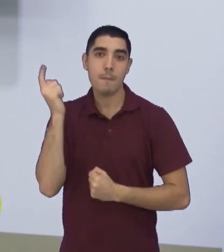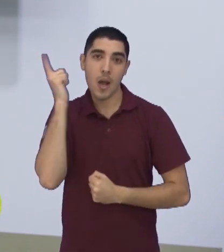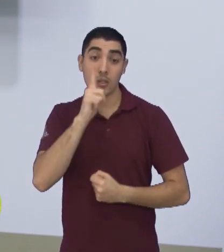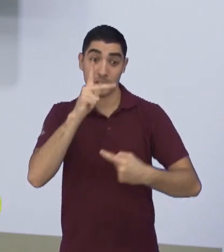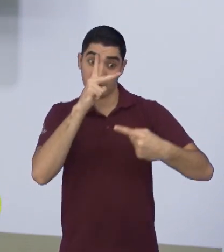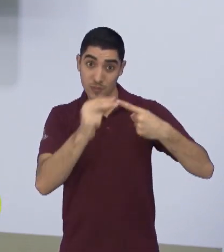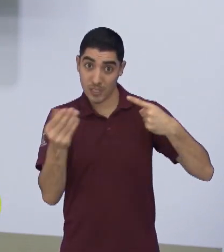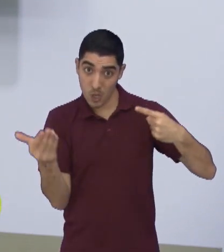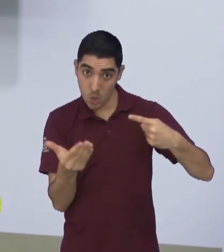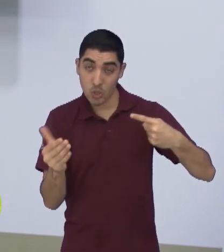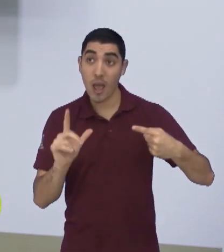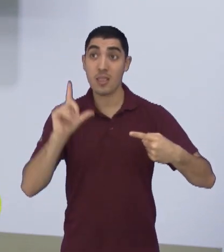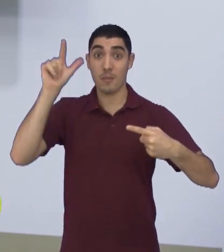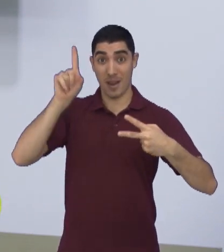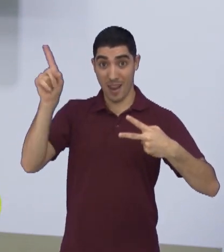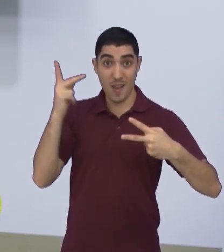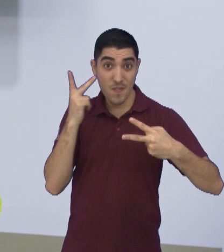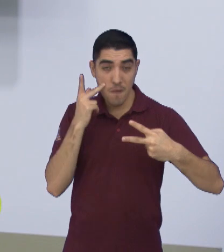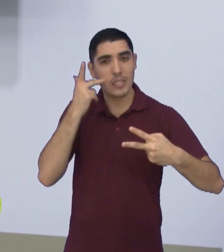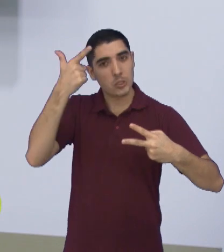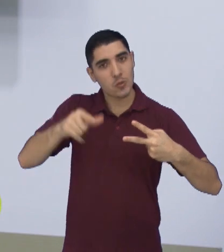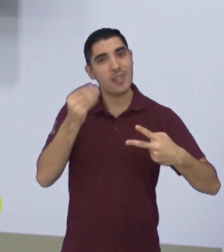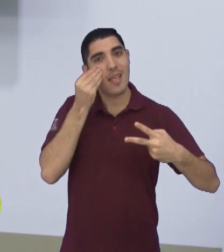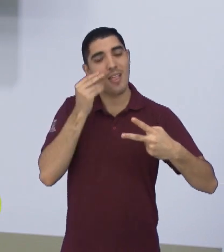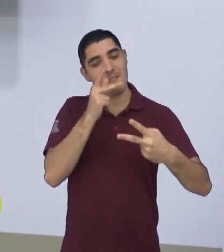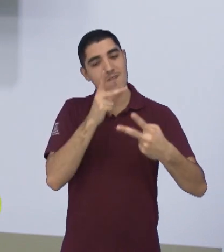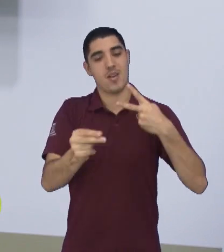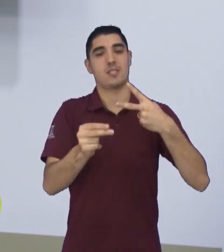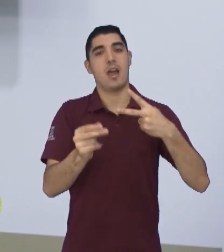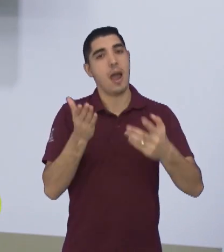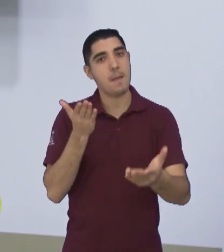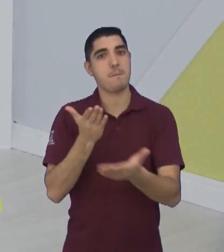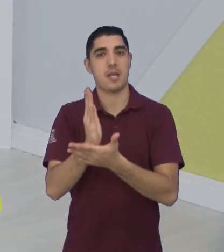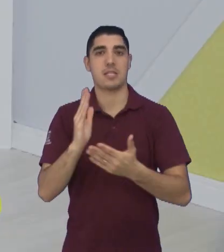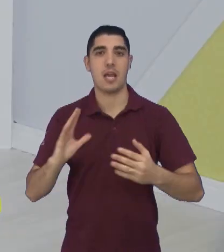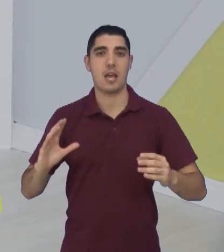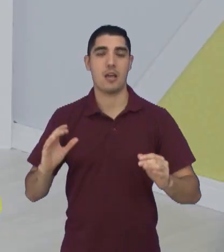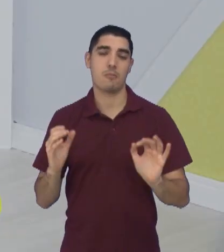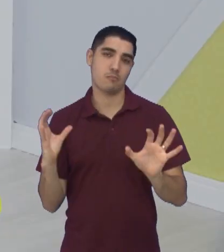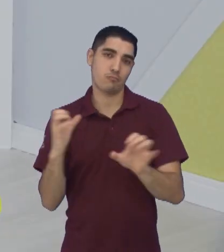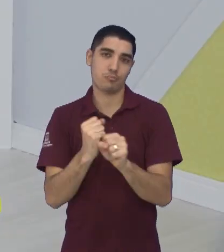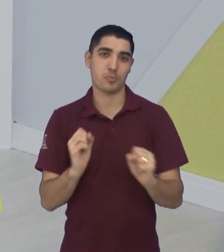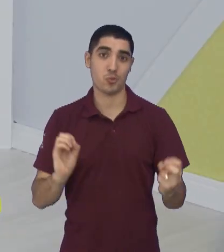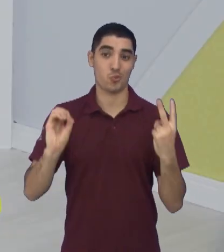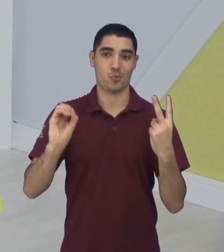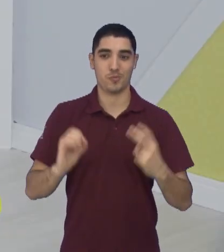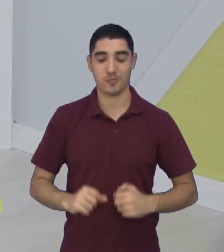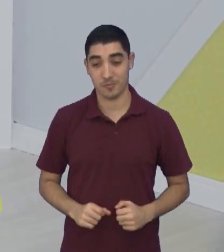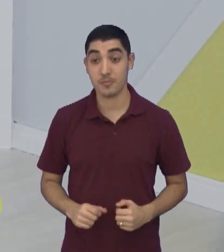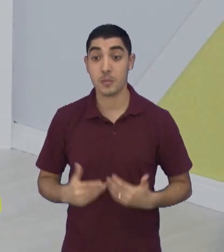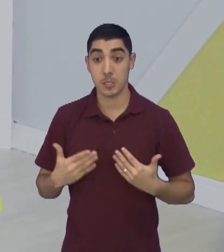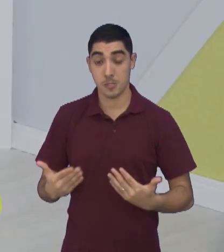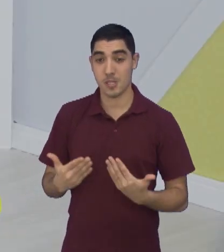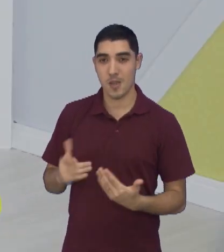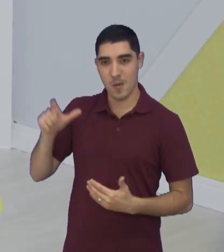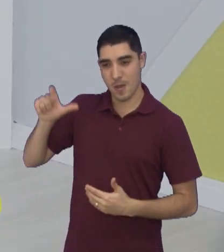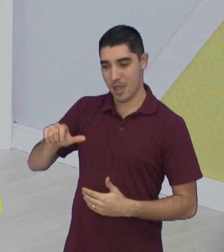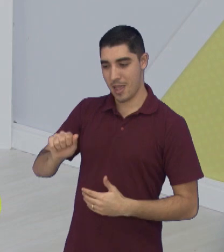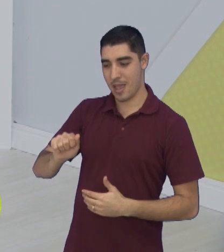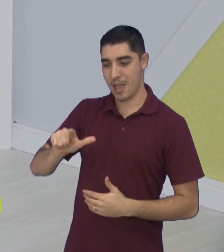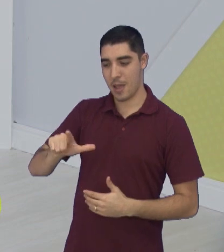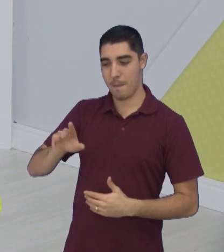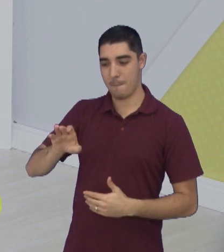Fortaleza e aí tentar uma vitória lá e fechar a série em 2-0. Como diria o professor Alberto Simões, quando a casa estava